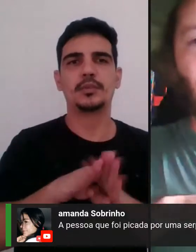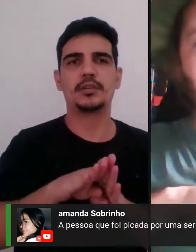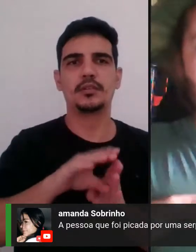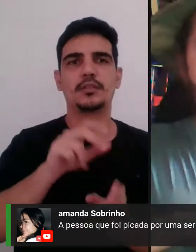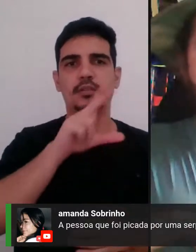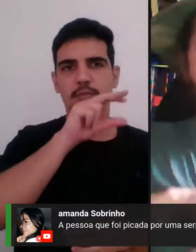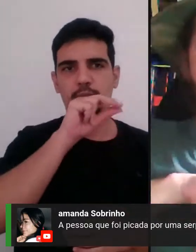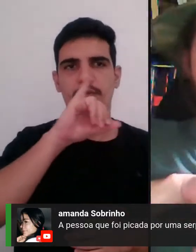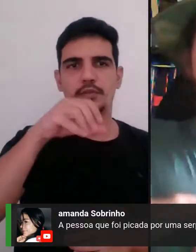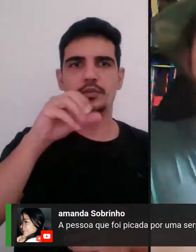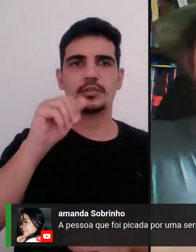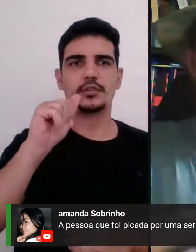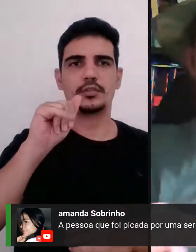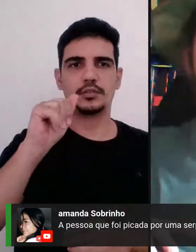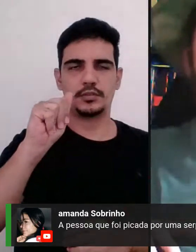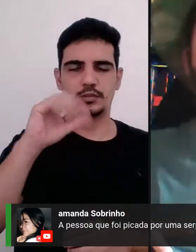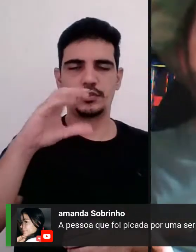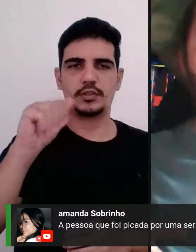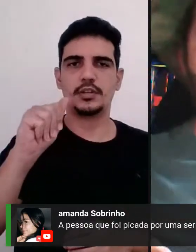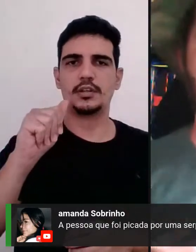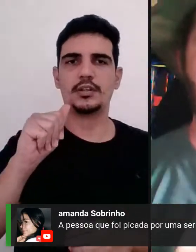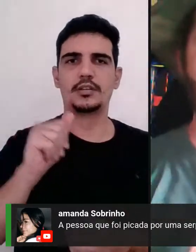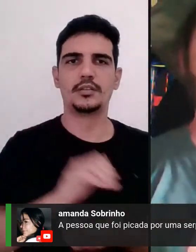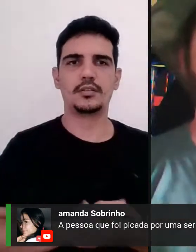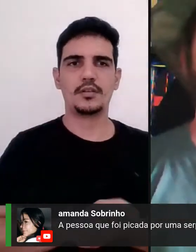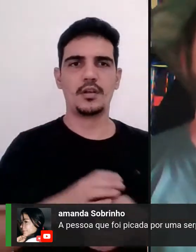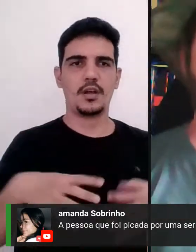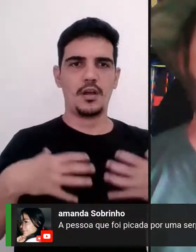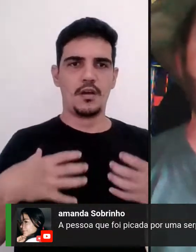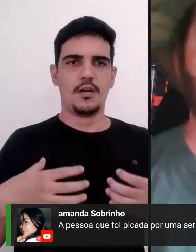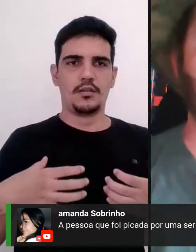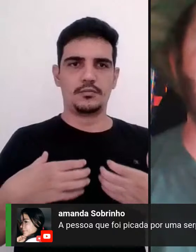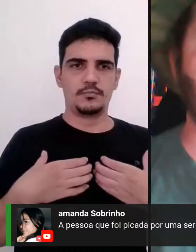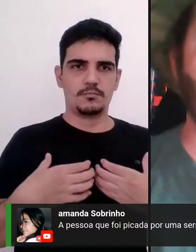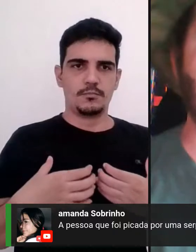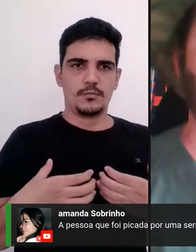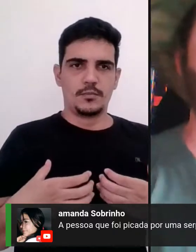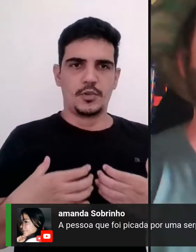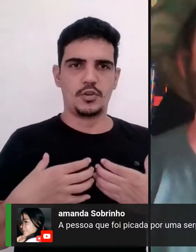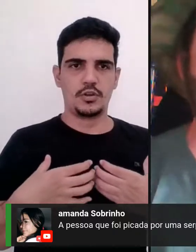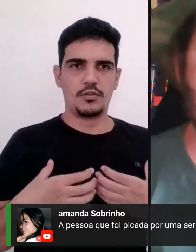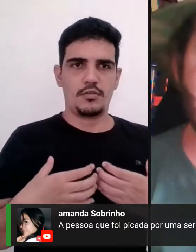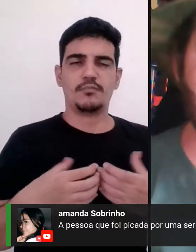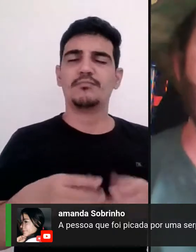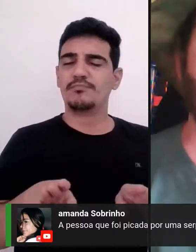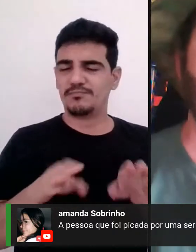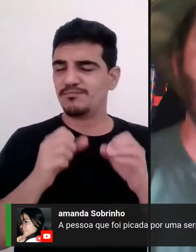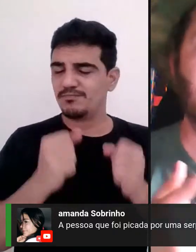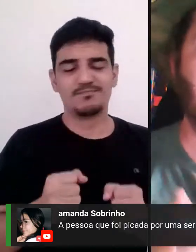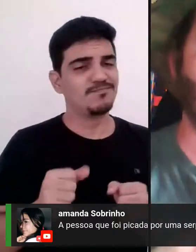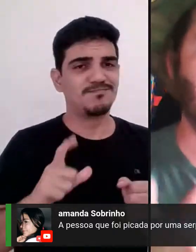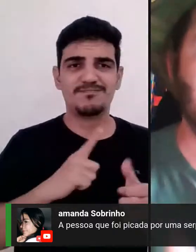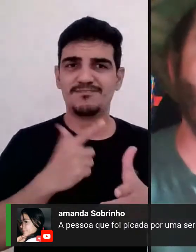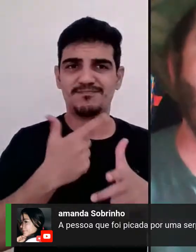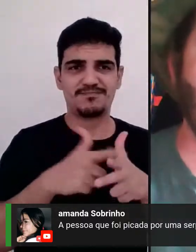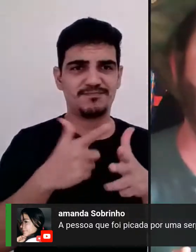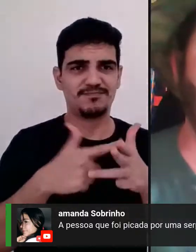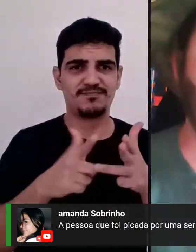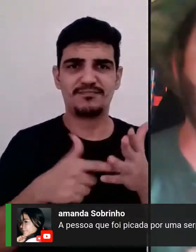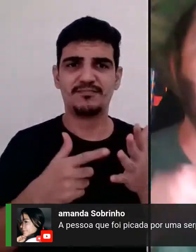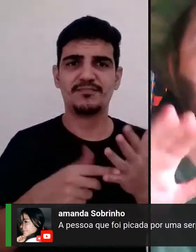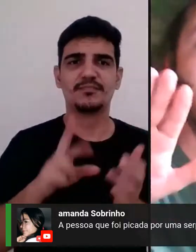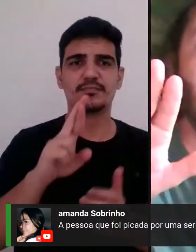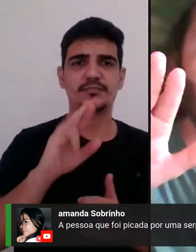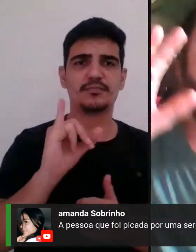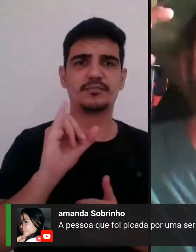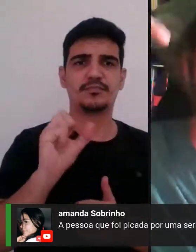pode ter problemas aqui, ó, no diafragma, também respiratório. Você pode ter problemas renais, problemas gástricos, né, que são sequelas de